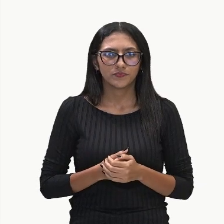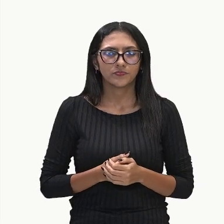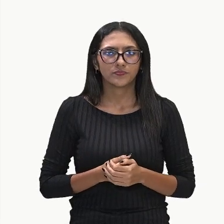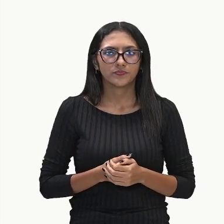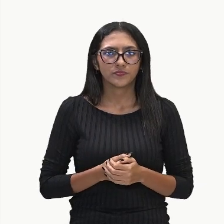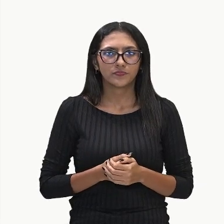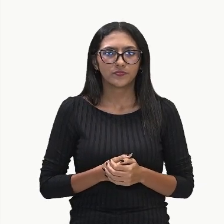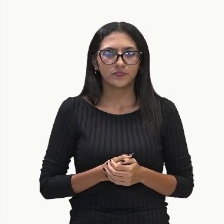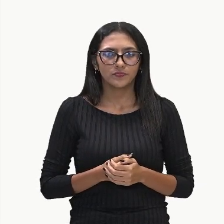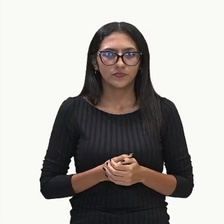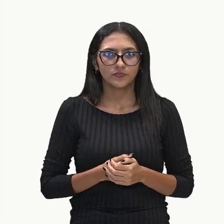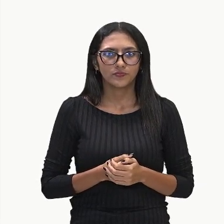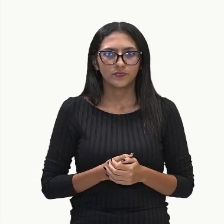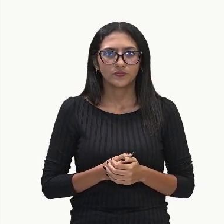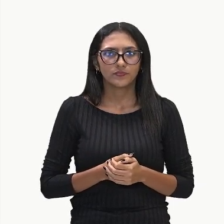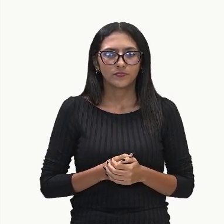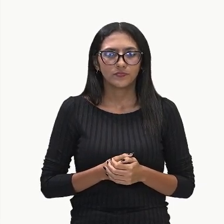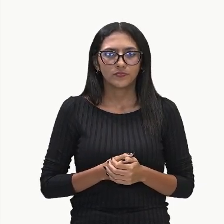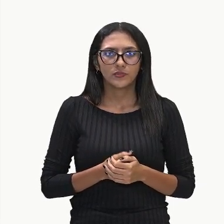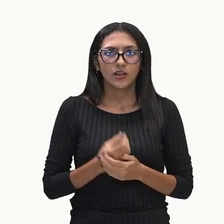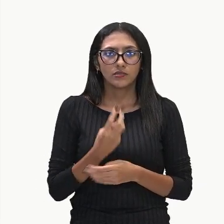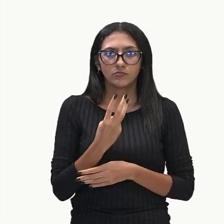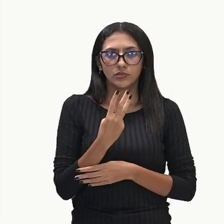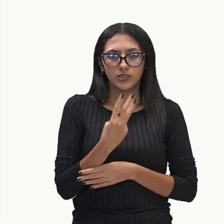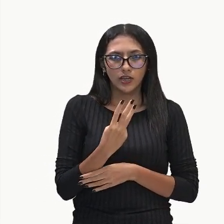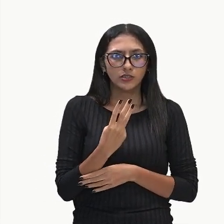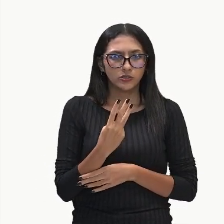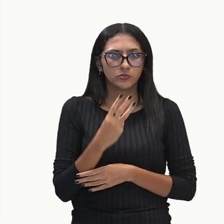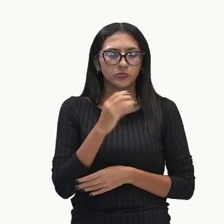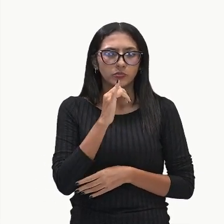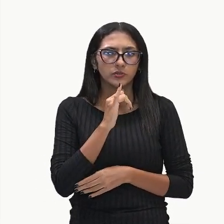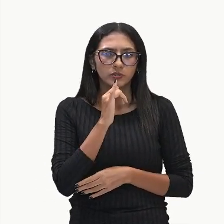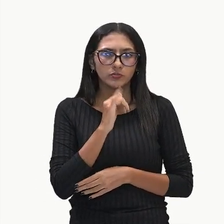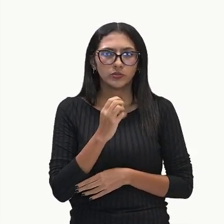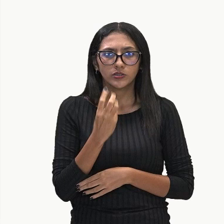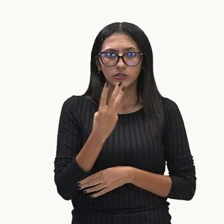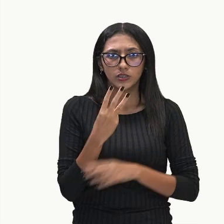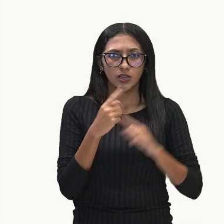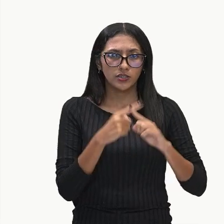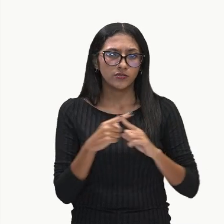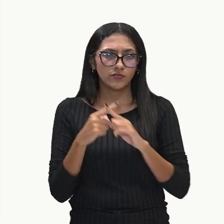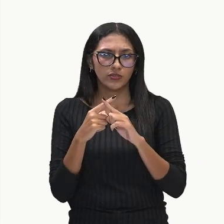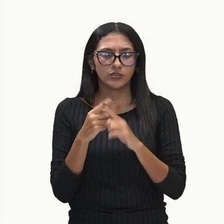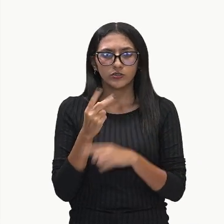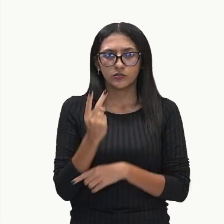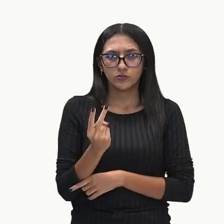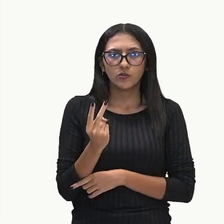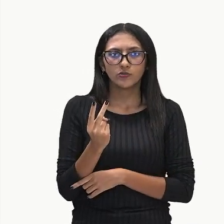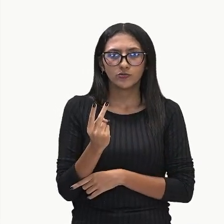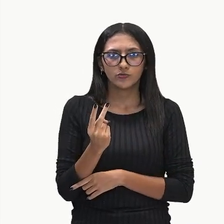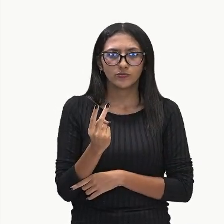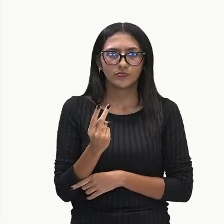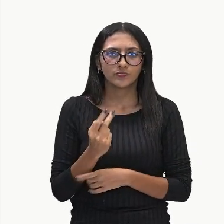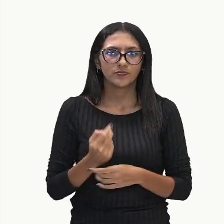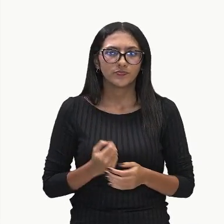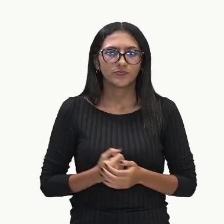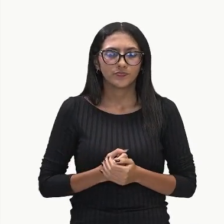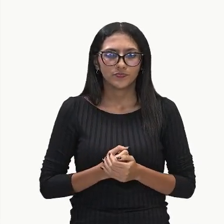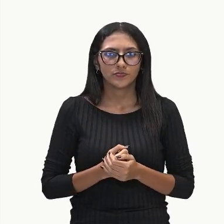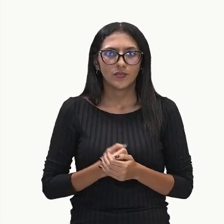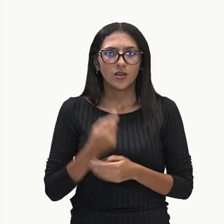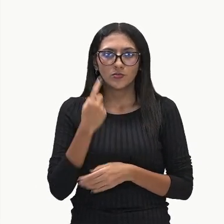que 3, certo? Multiplicado por 2. Aí vou colocar logo o x